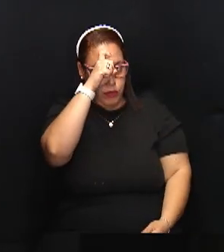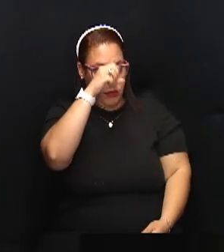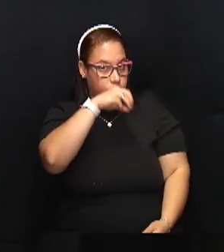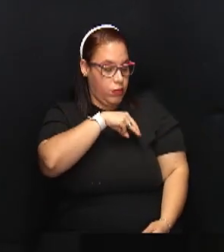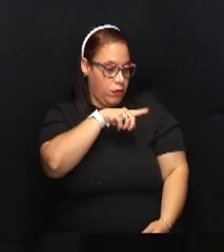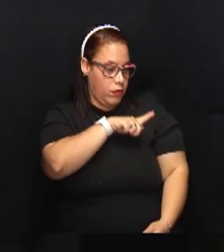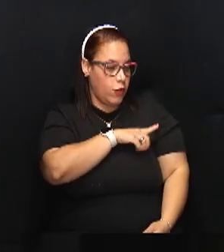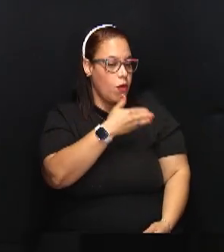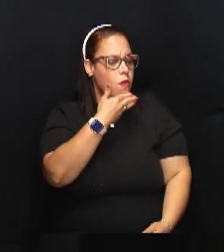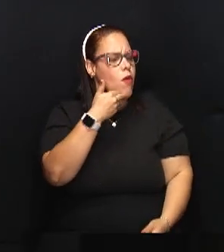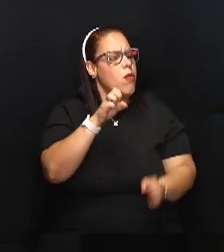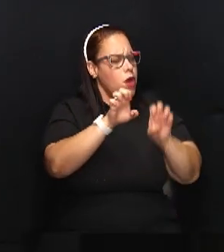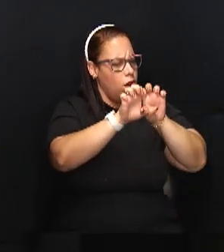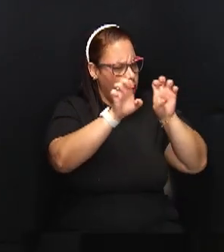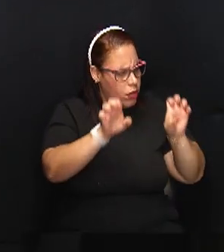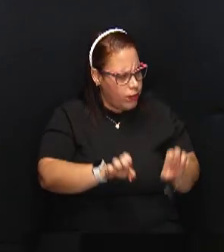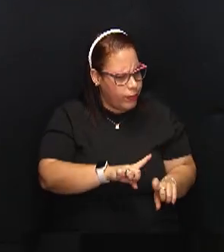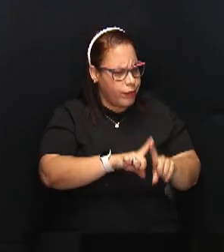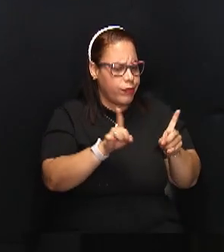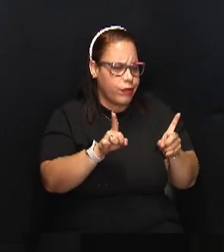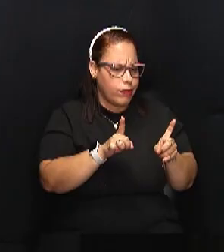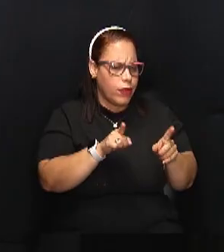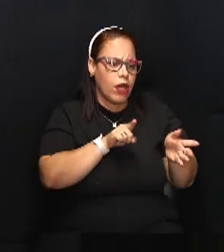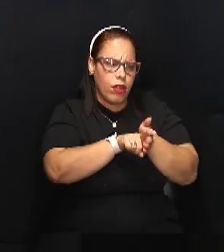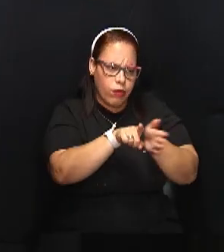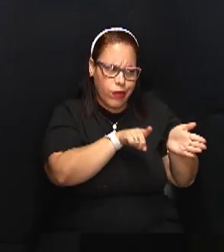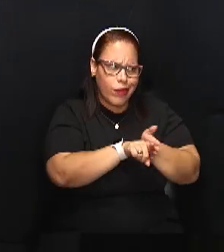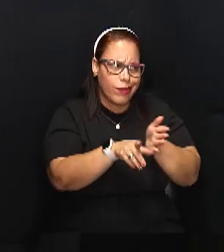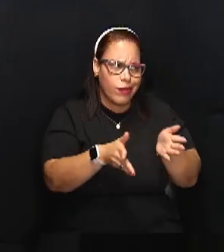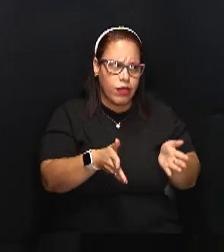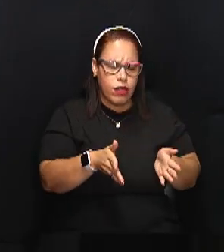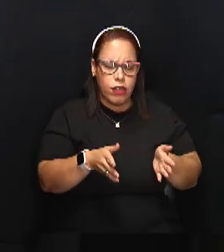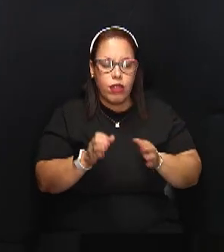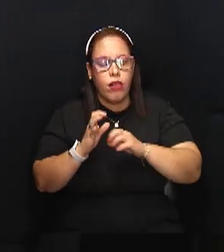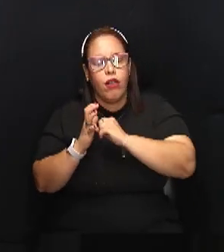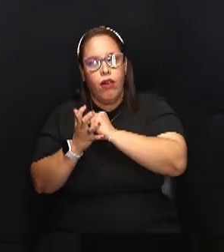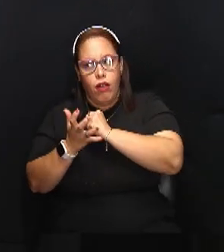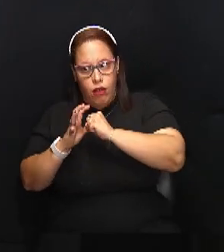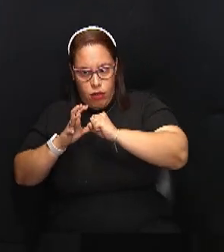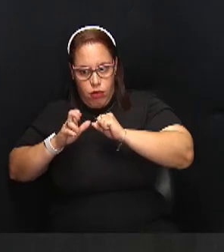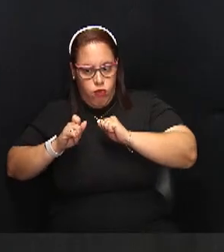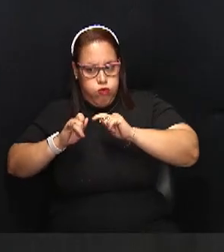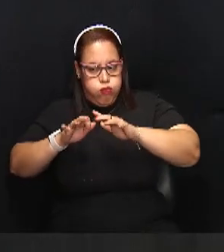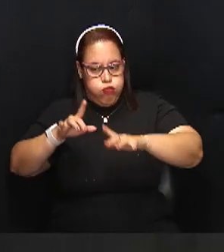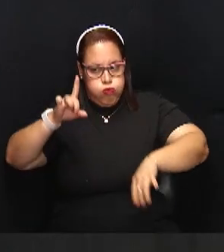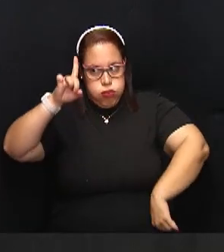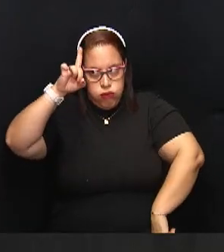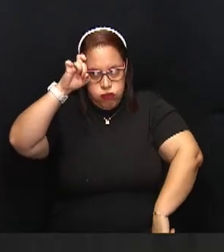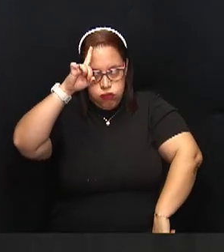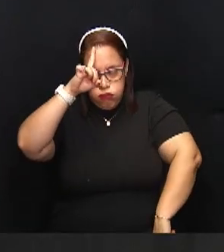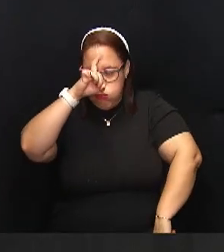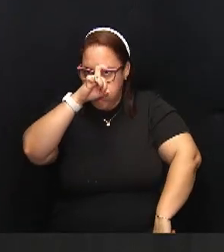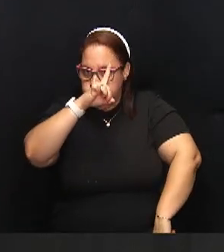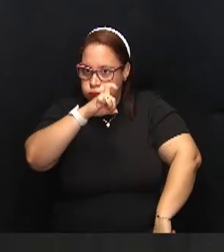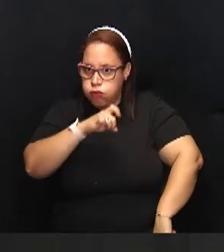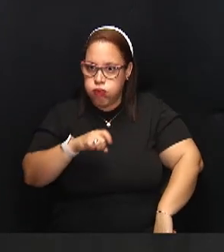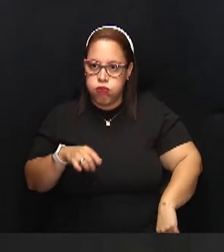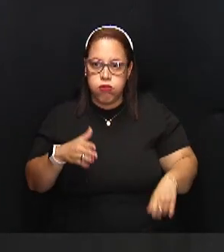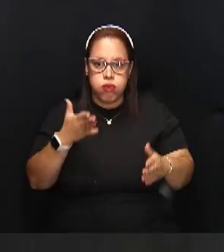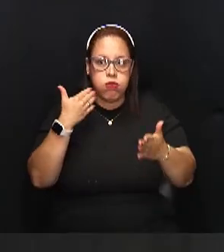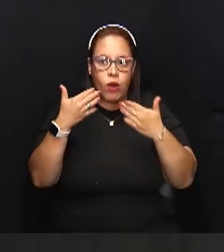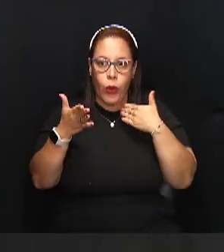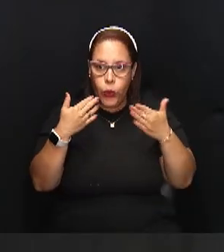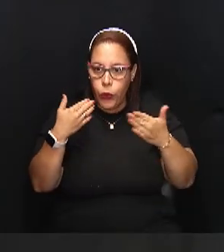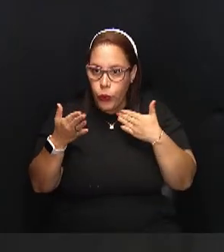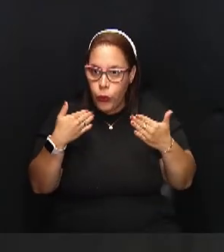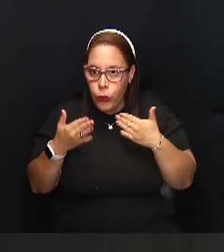melhor estruturada, mas sempre há questionamentos, né? A pandemia foi um grande desafio, né? Nós tivemos a oportunidade de conversar bastante sobre